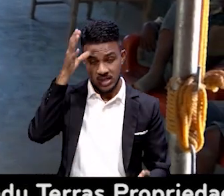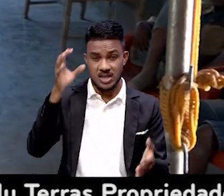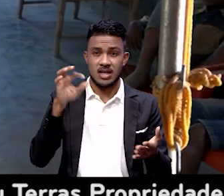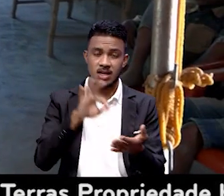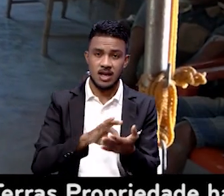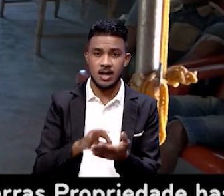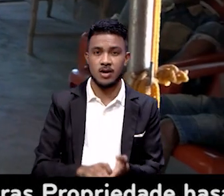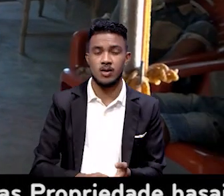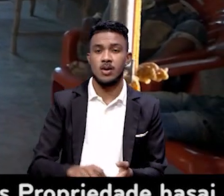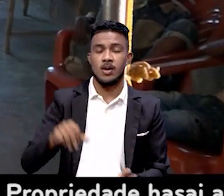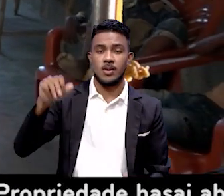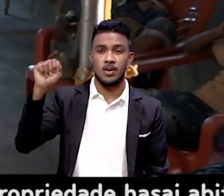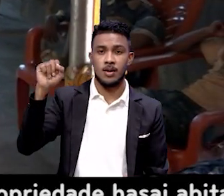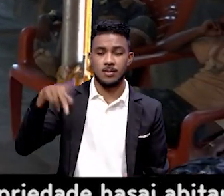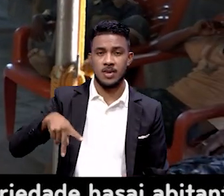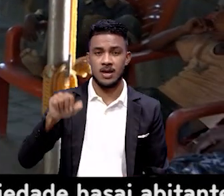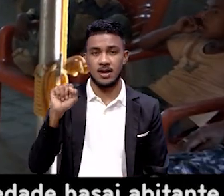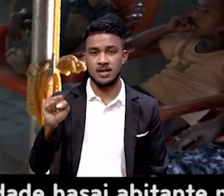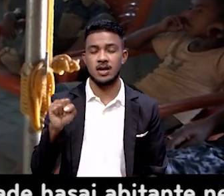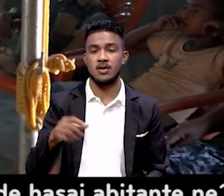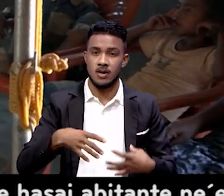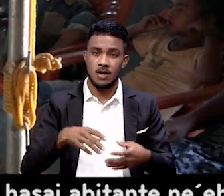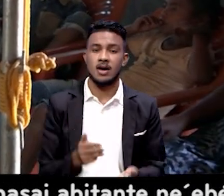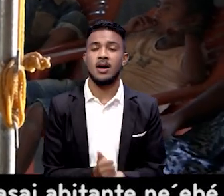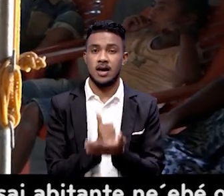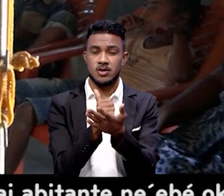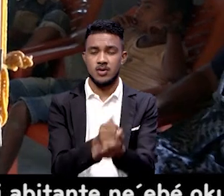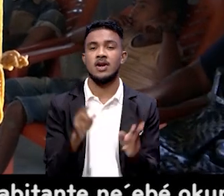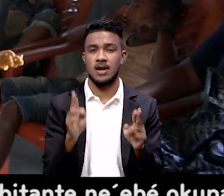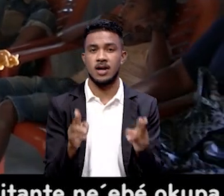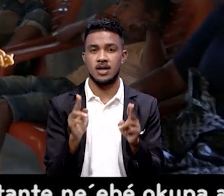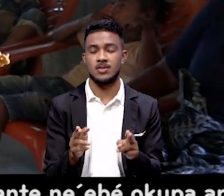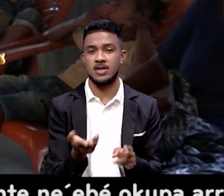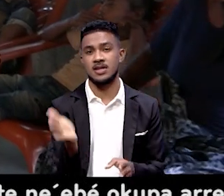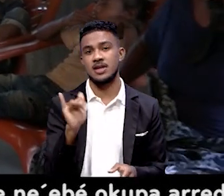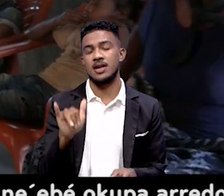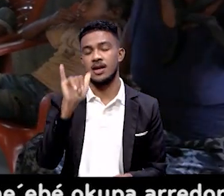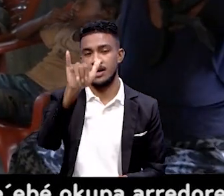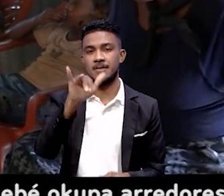operar-se 24, né? Mas urgente para a tu ver operar-se para ver o bairro na fato. E